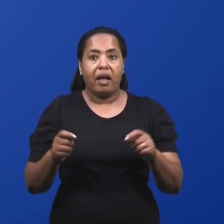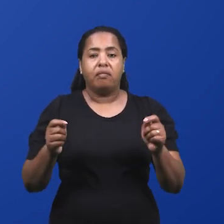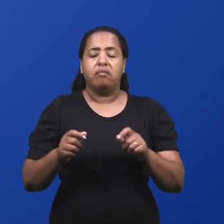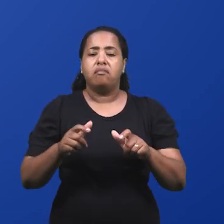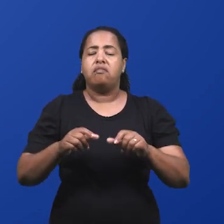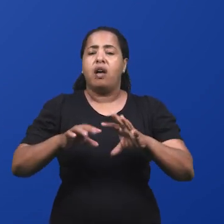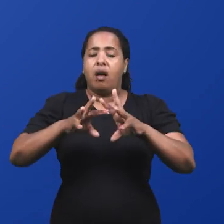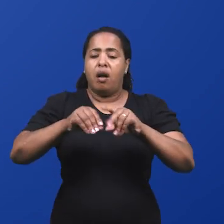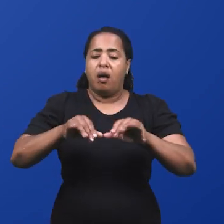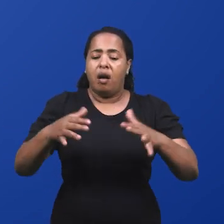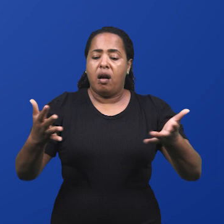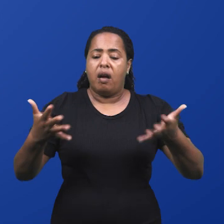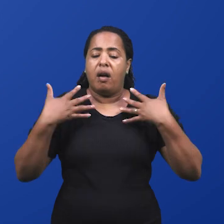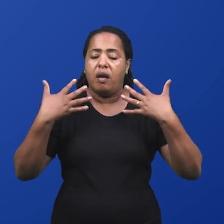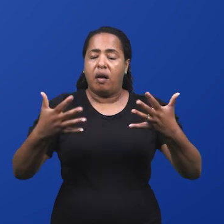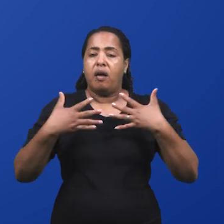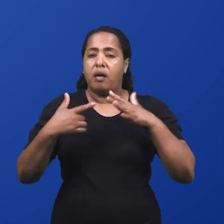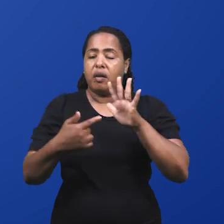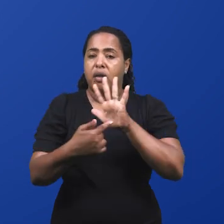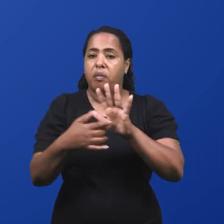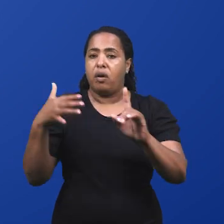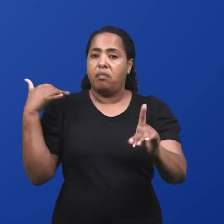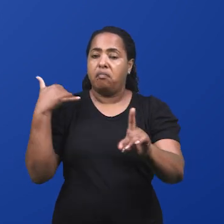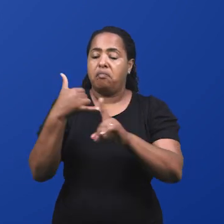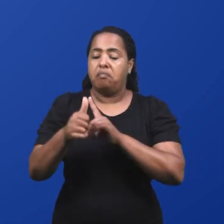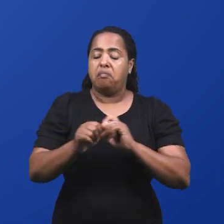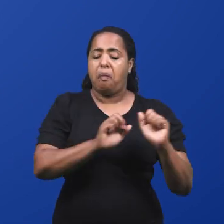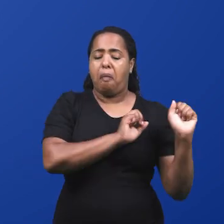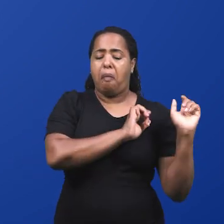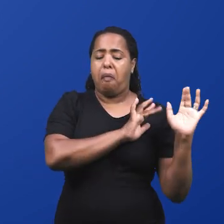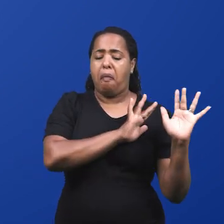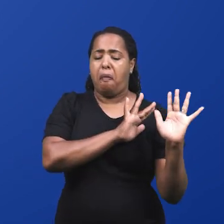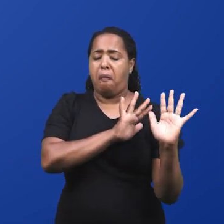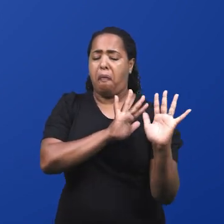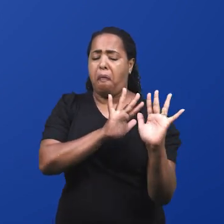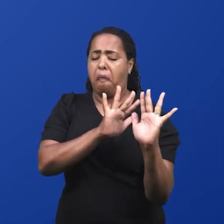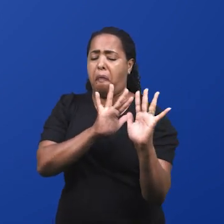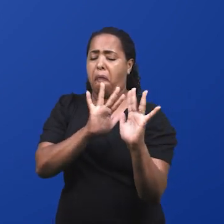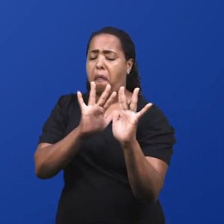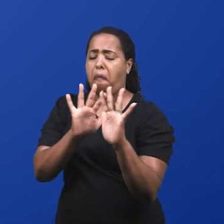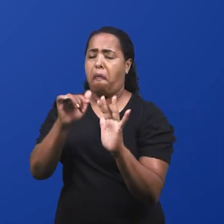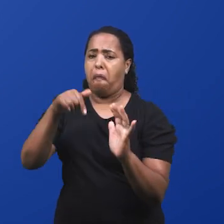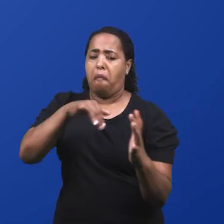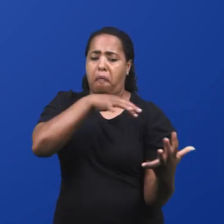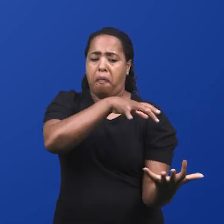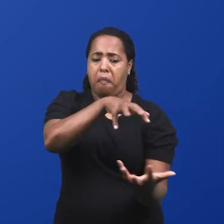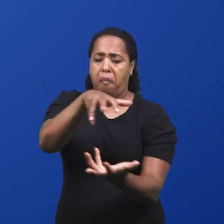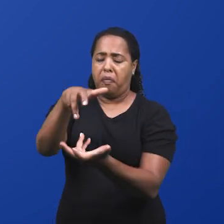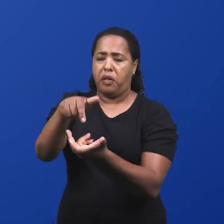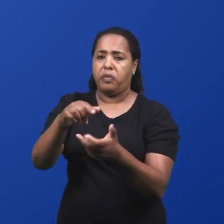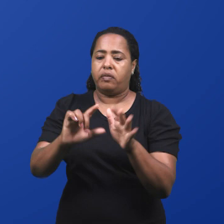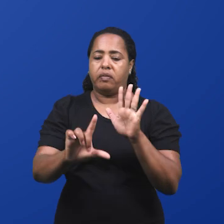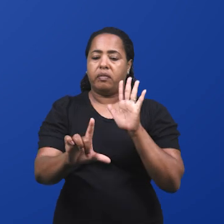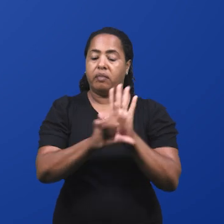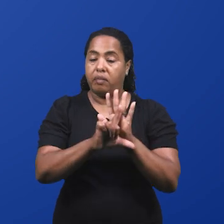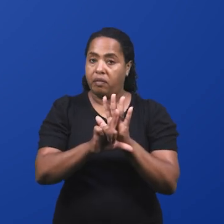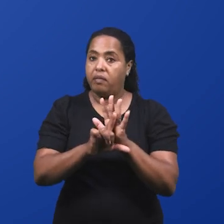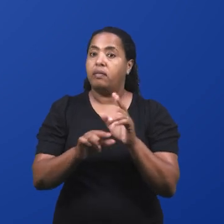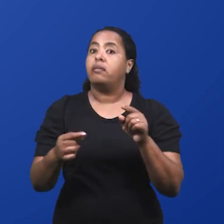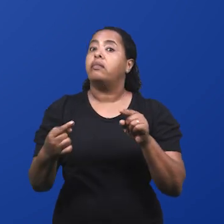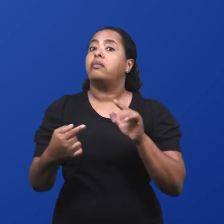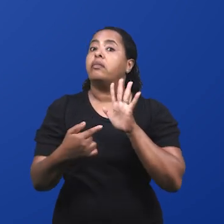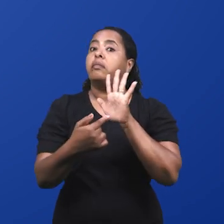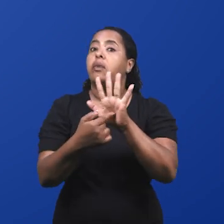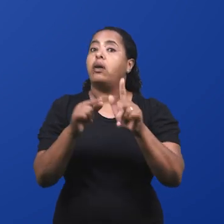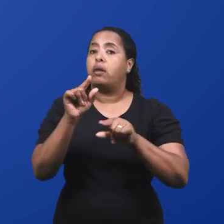planta de vosso pé. Podemos ver também o deserto, que aponta profeticamente para a caminhada da igreja